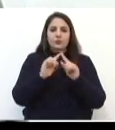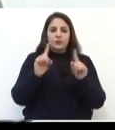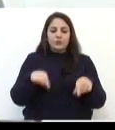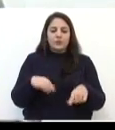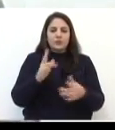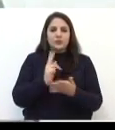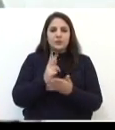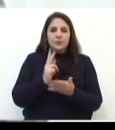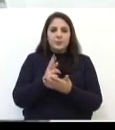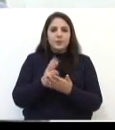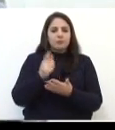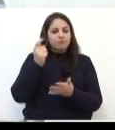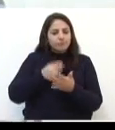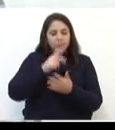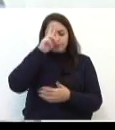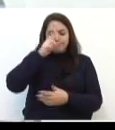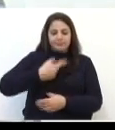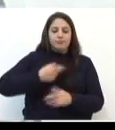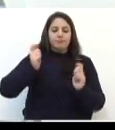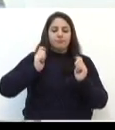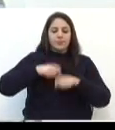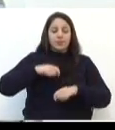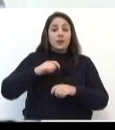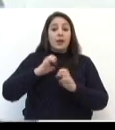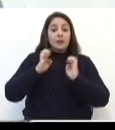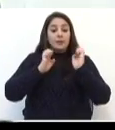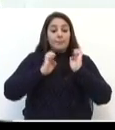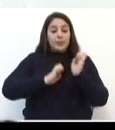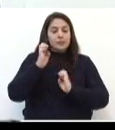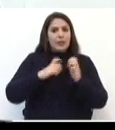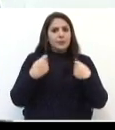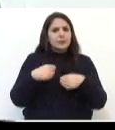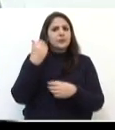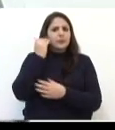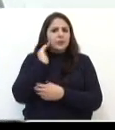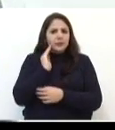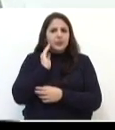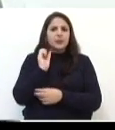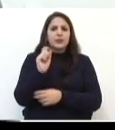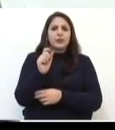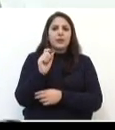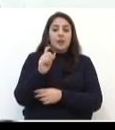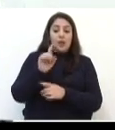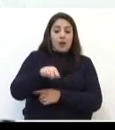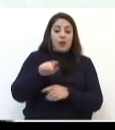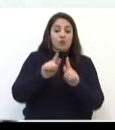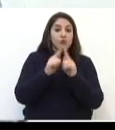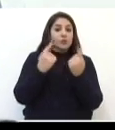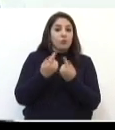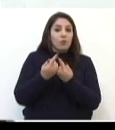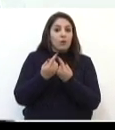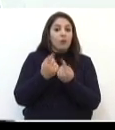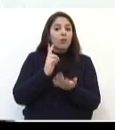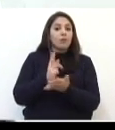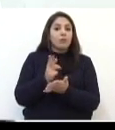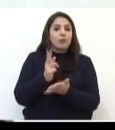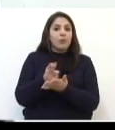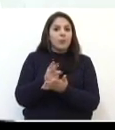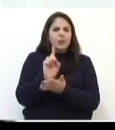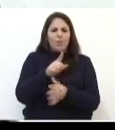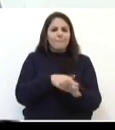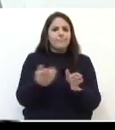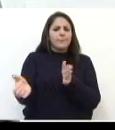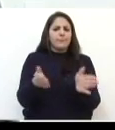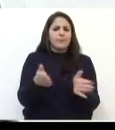funcionários e se autocapacitando também. Os empresários precisam entender que eles são gestores para sempre, não para